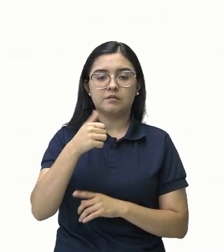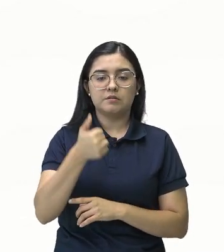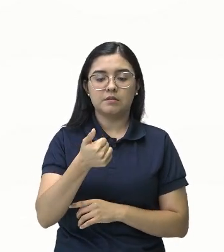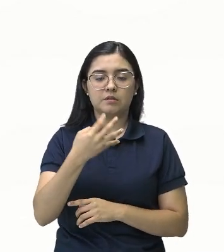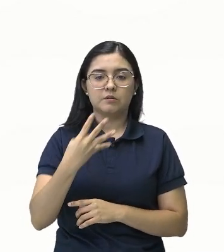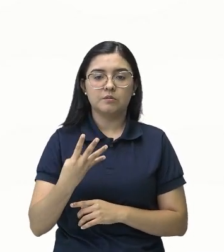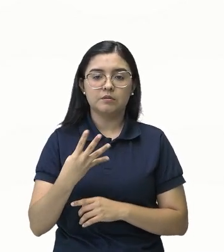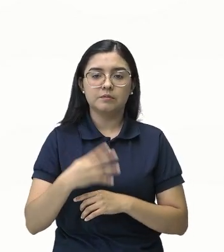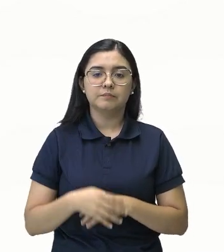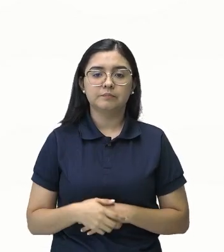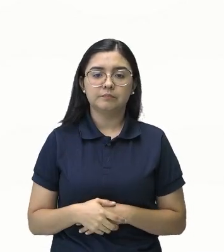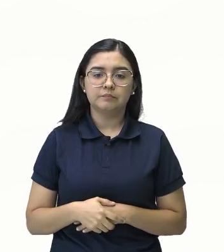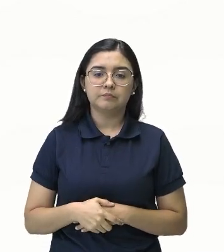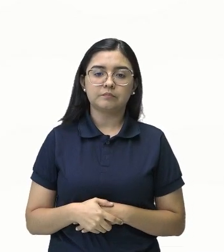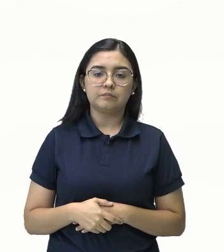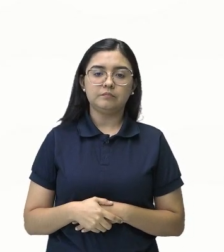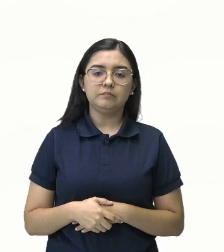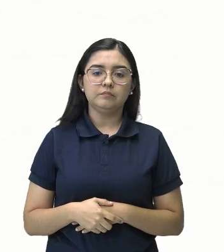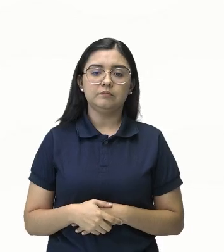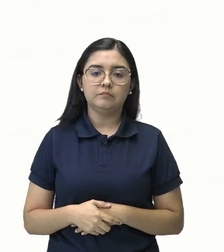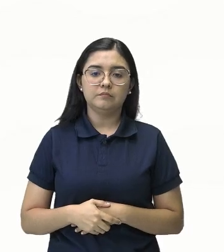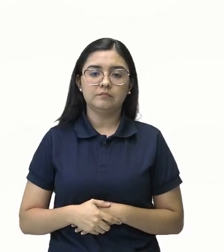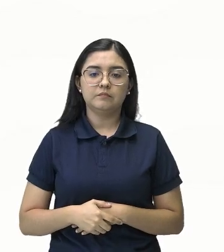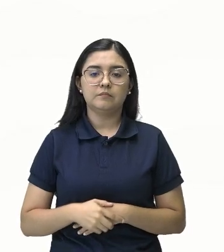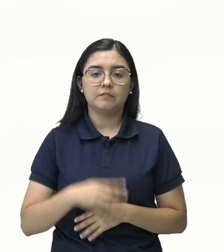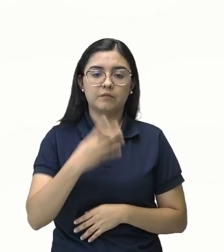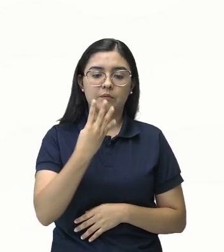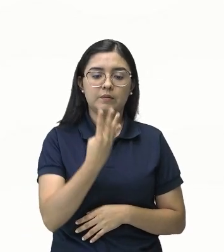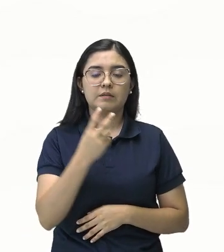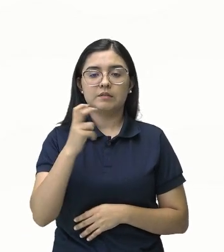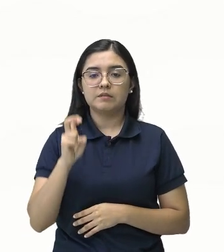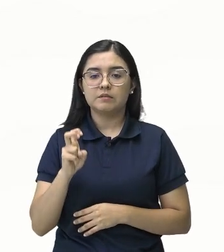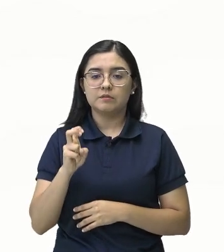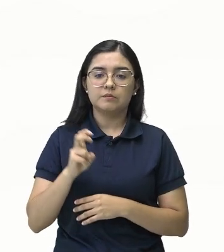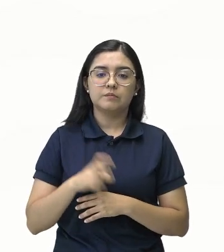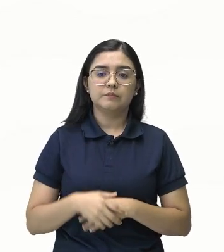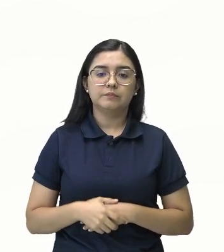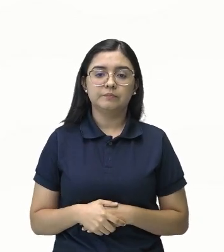14. Aqui eu vou ter 45.